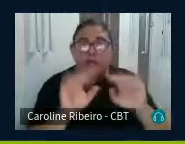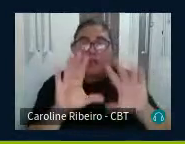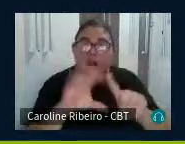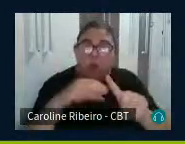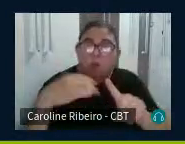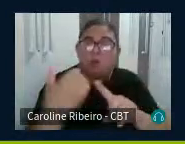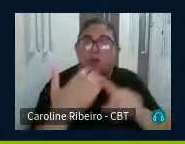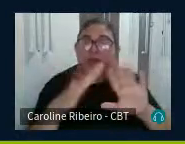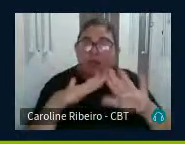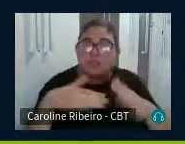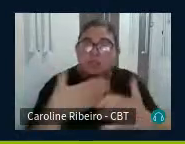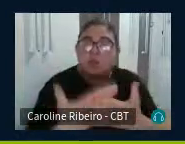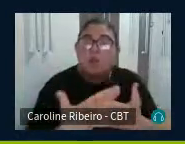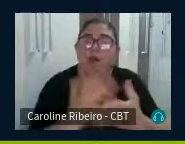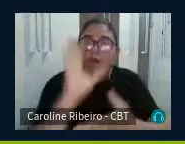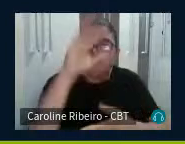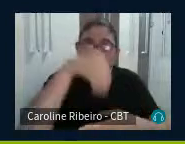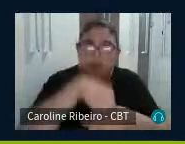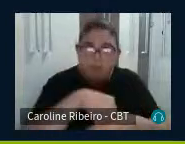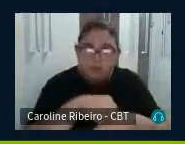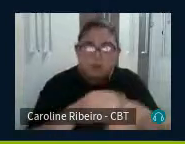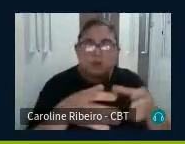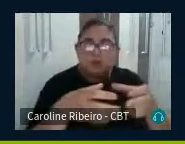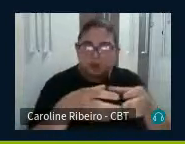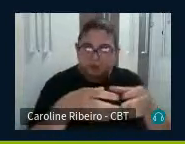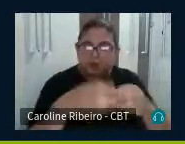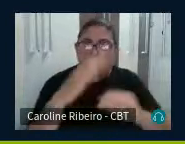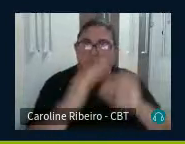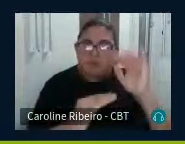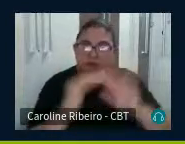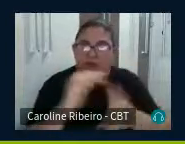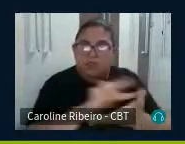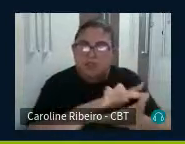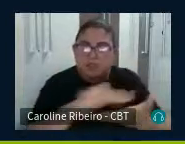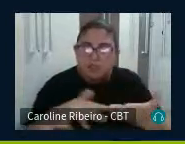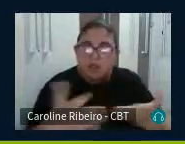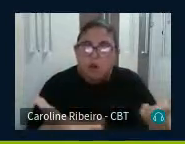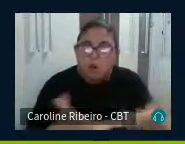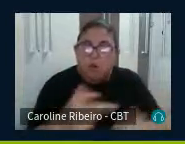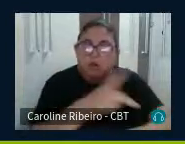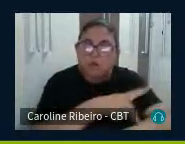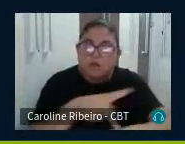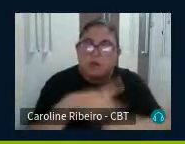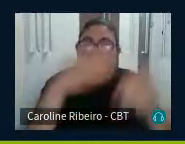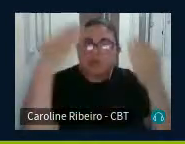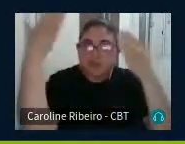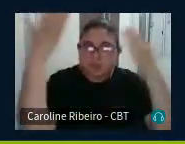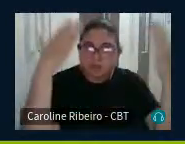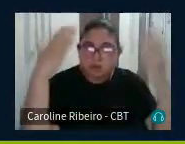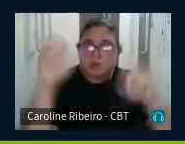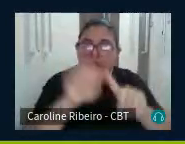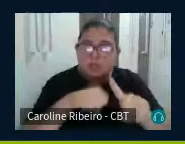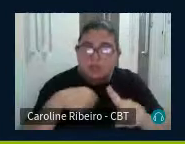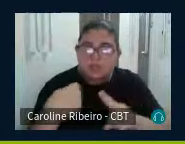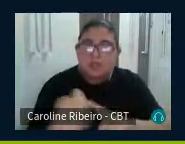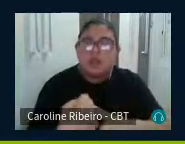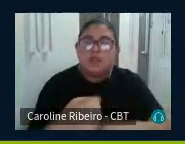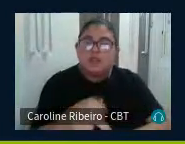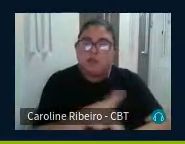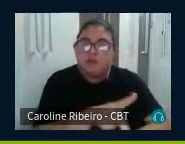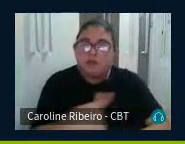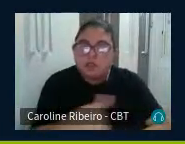veio fazer parte desse processo. E hoje nós temos pedagogos, psicólogos, assistentes